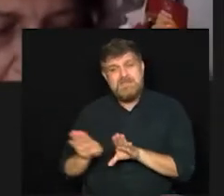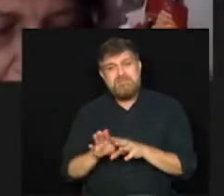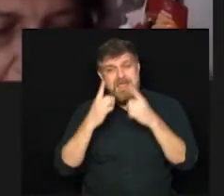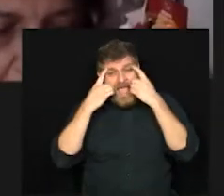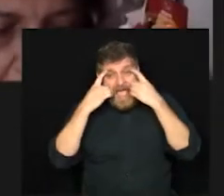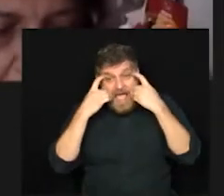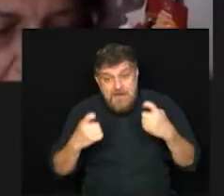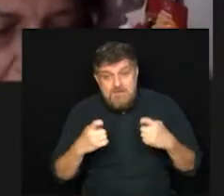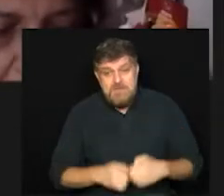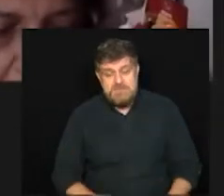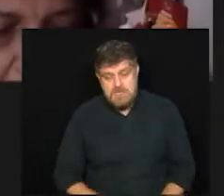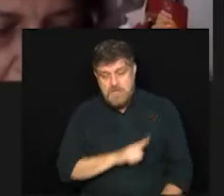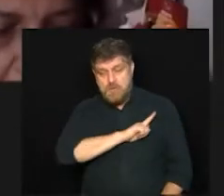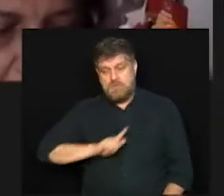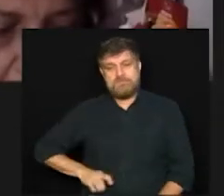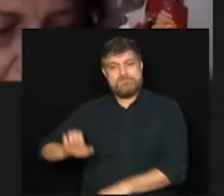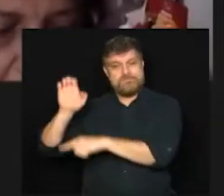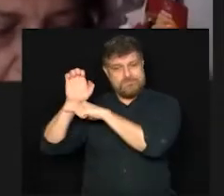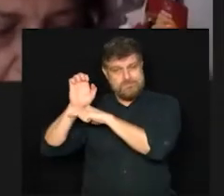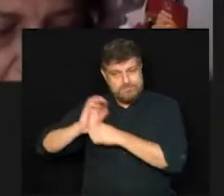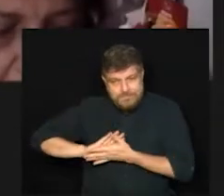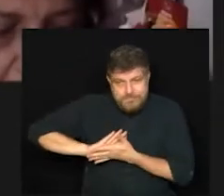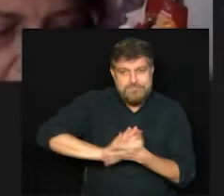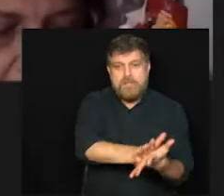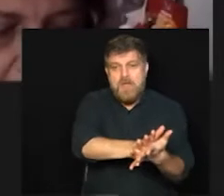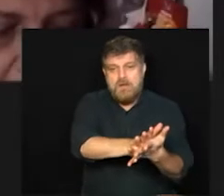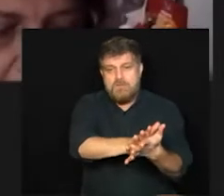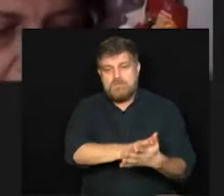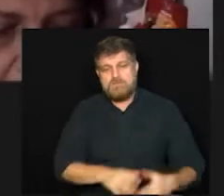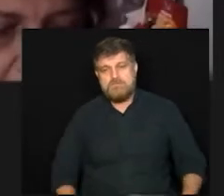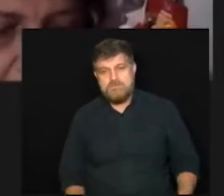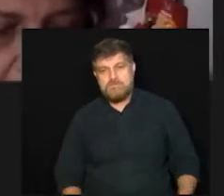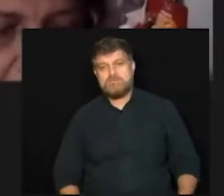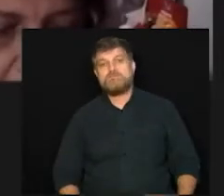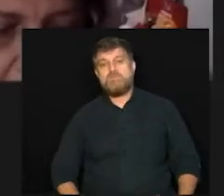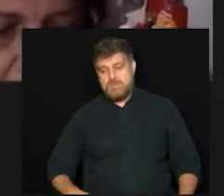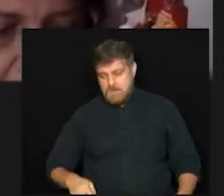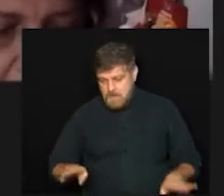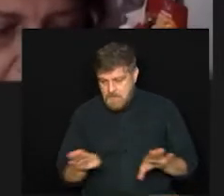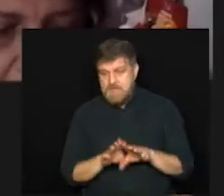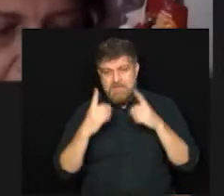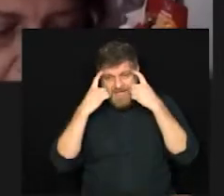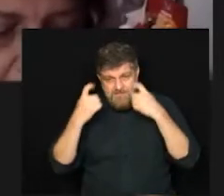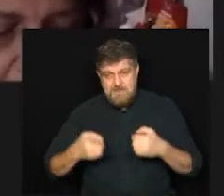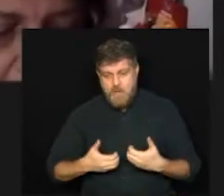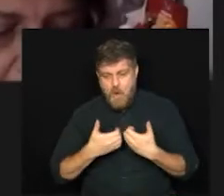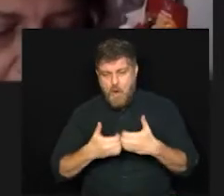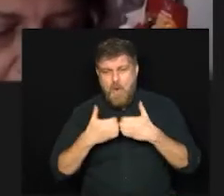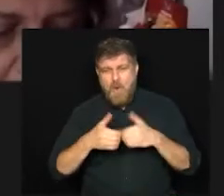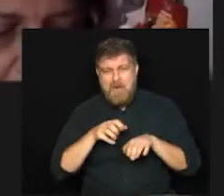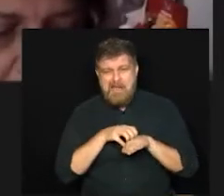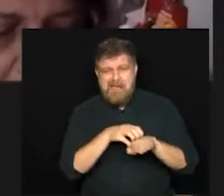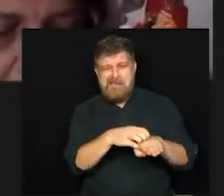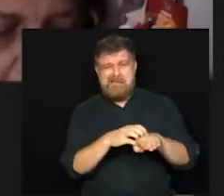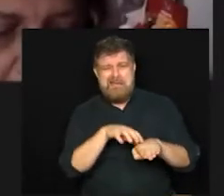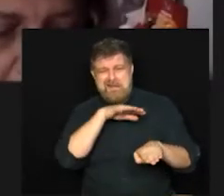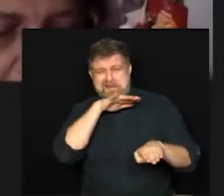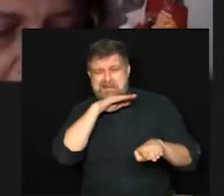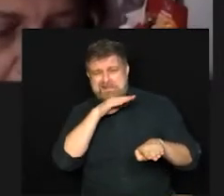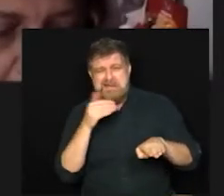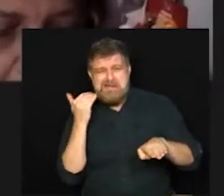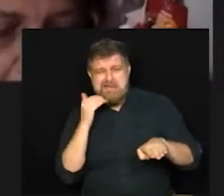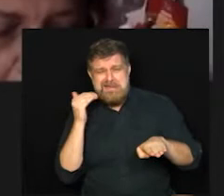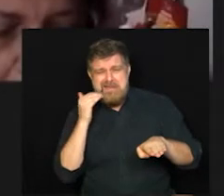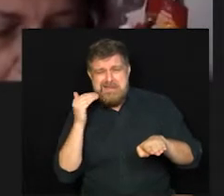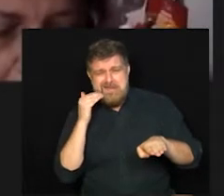o Estado causa contra nós. Essa violência de um transporte péssimo que leva as mulheres a